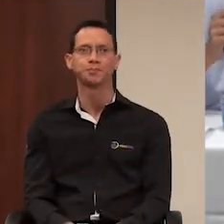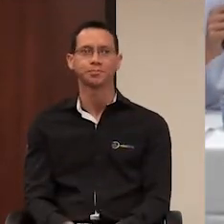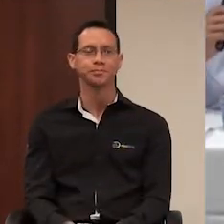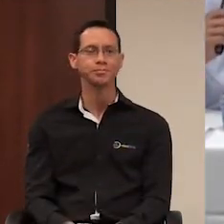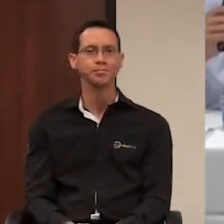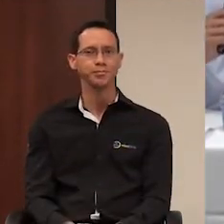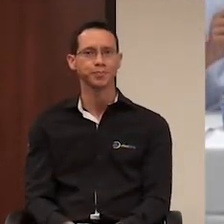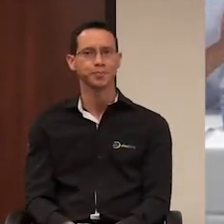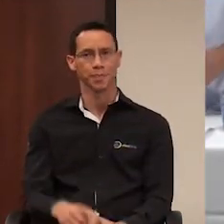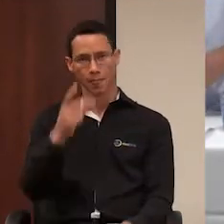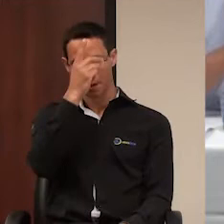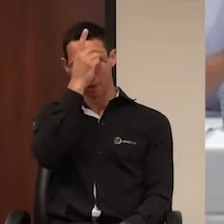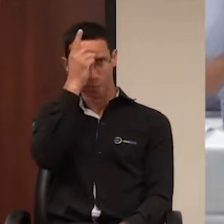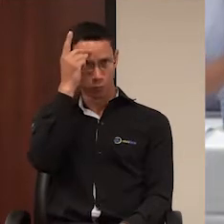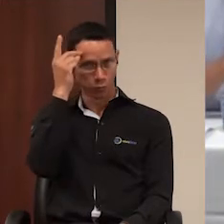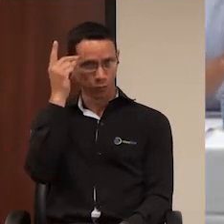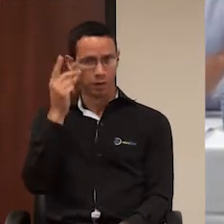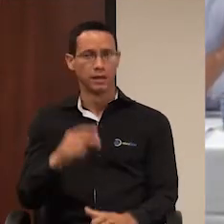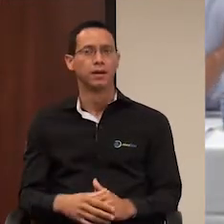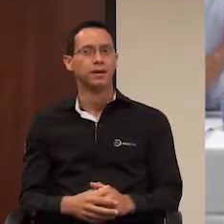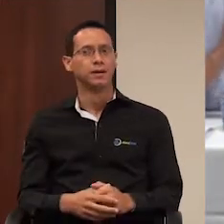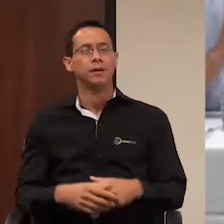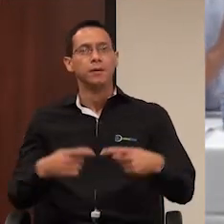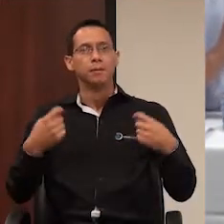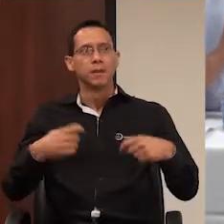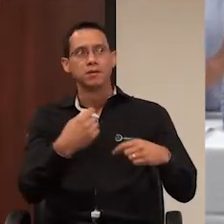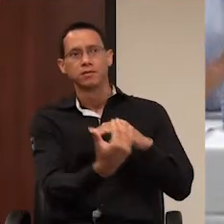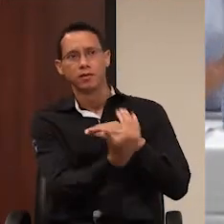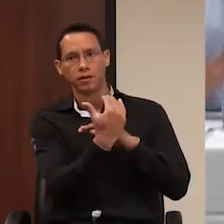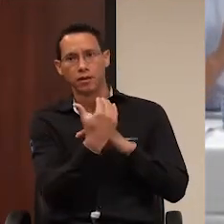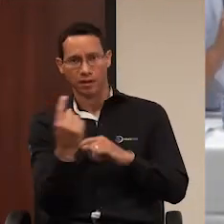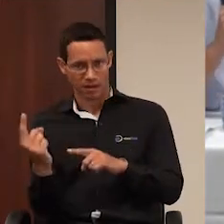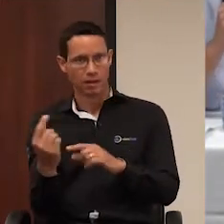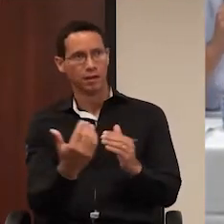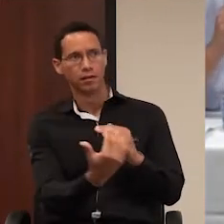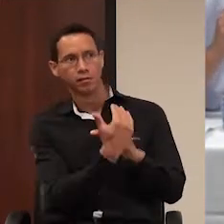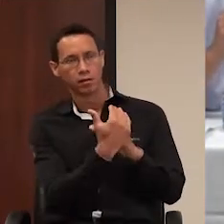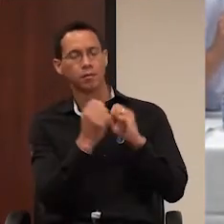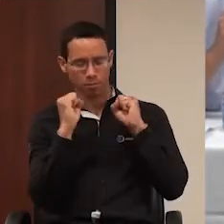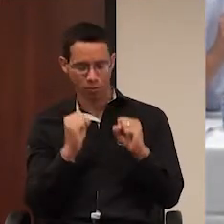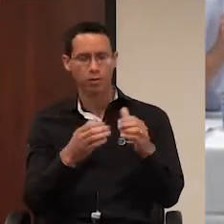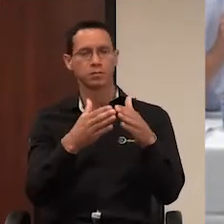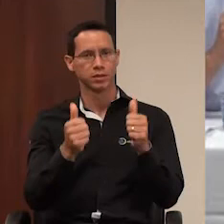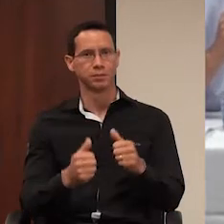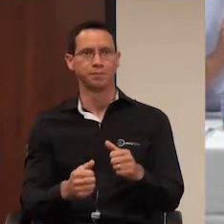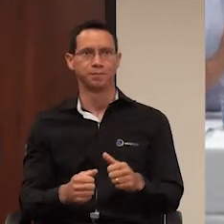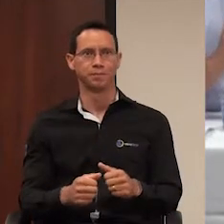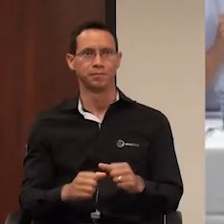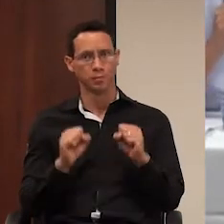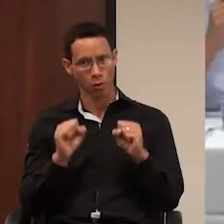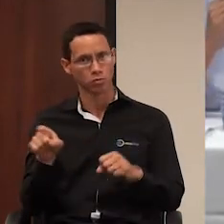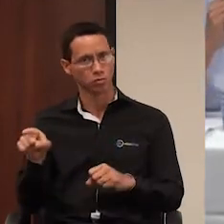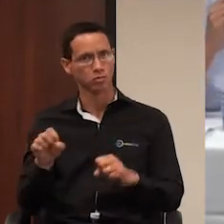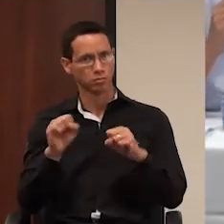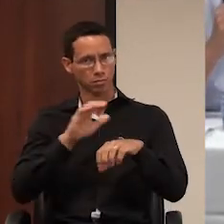A própria pessoa que necessita desse apoio pode pedir a nomeação de um curador nela, também